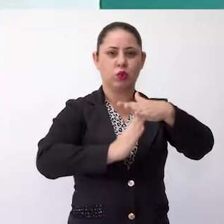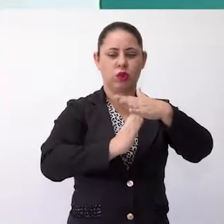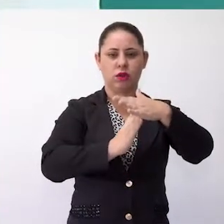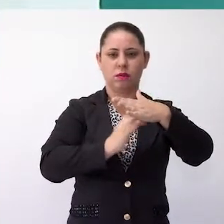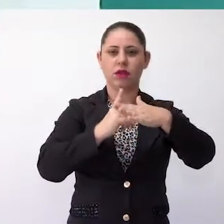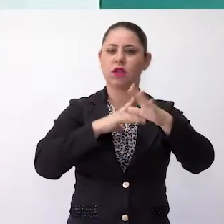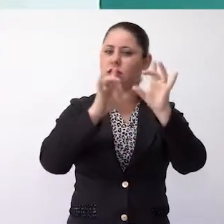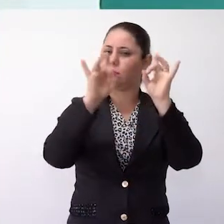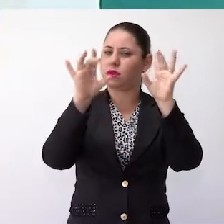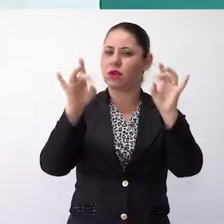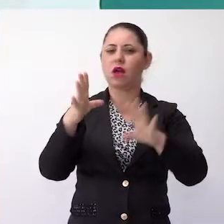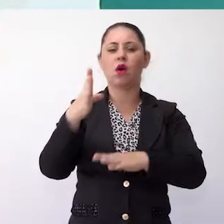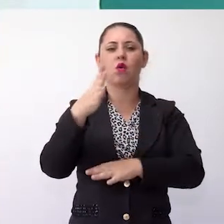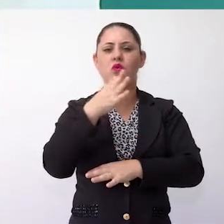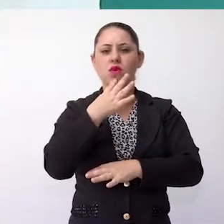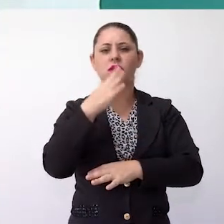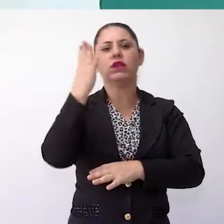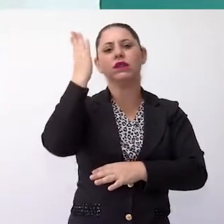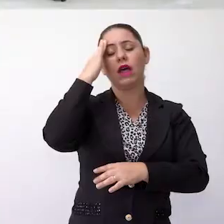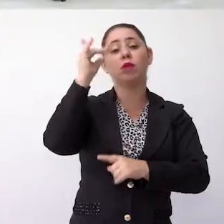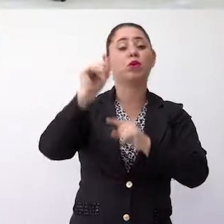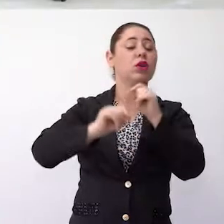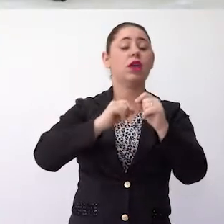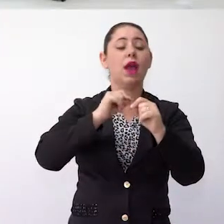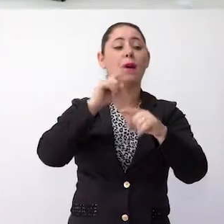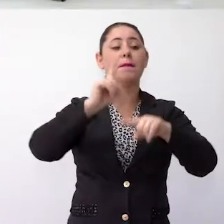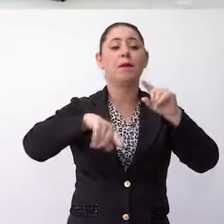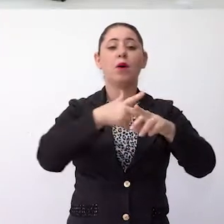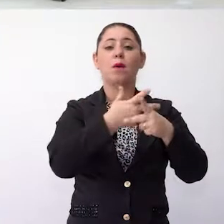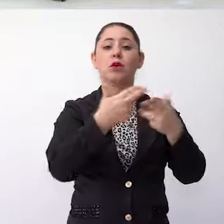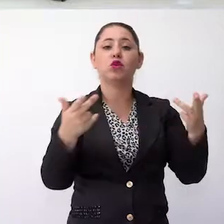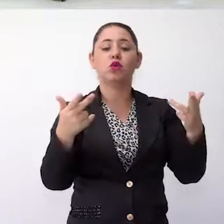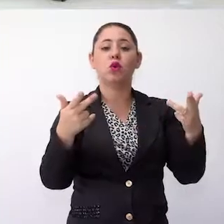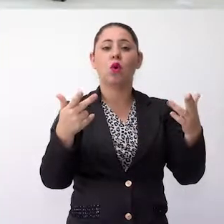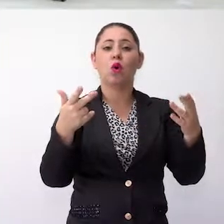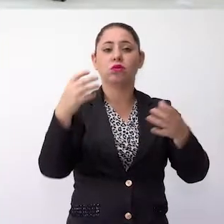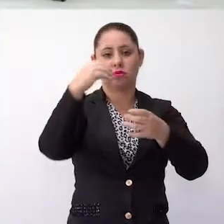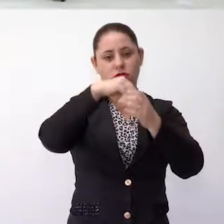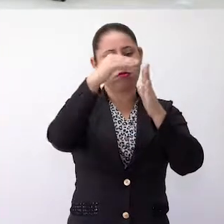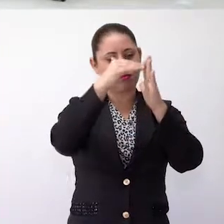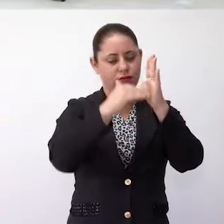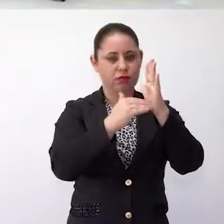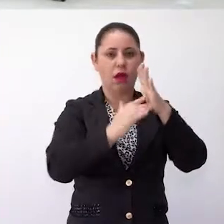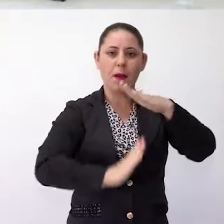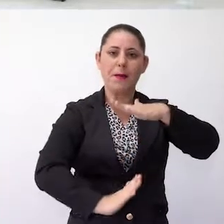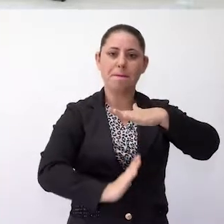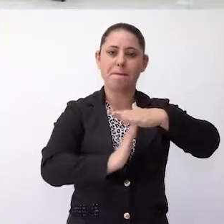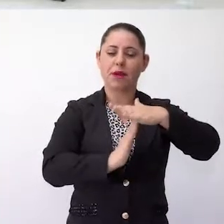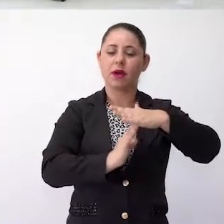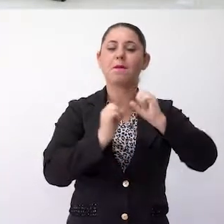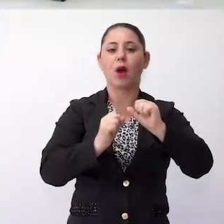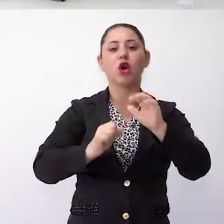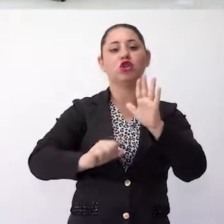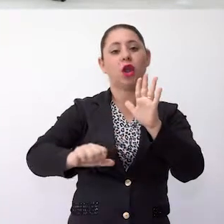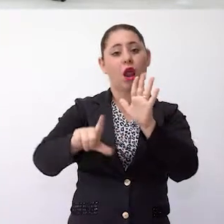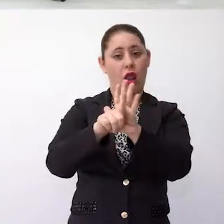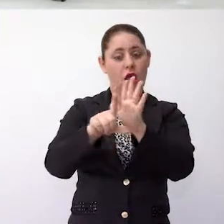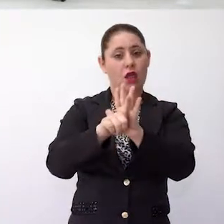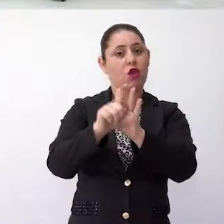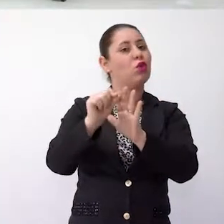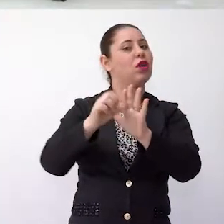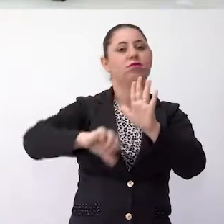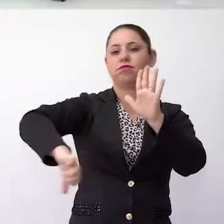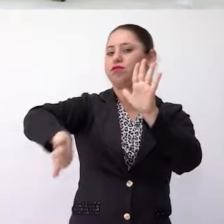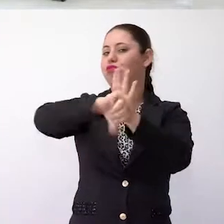né, especializados e sabem verificar o que é produto que estão dentro dessa quantia ilegal de se trazer e o que